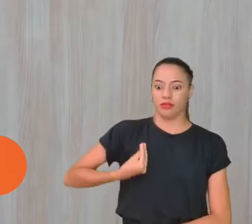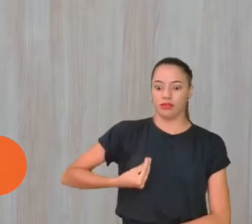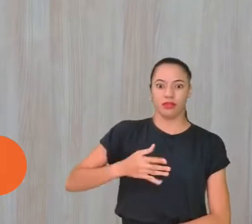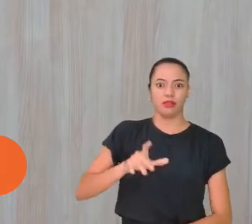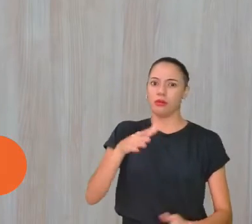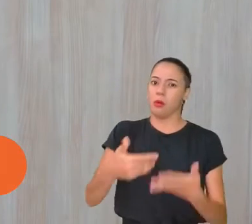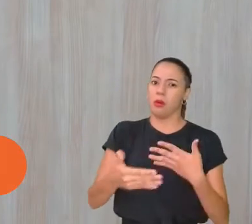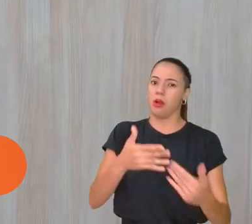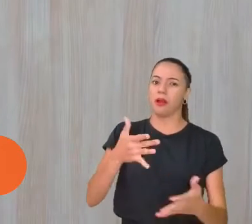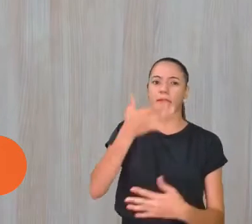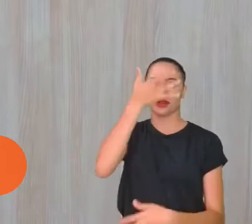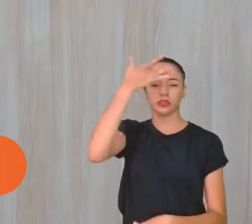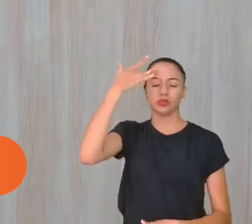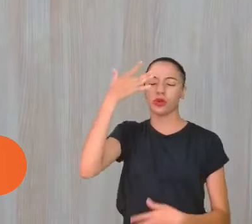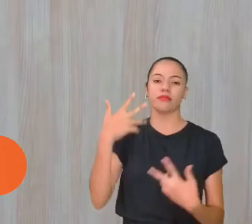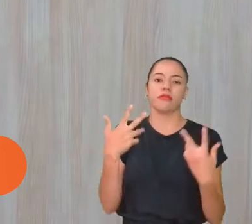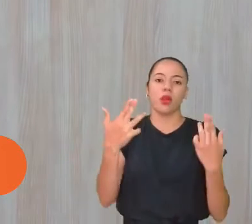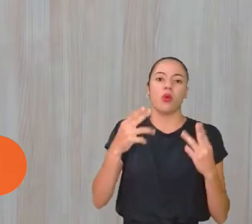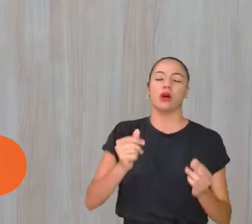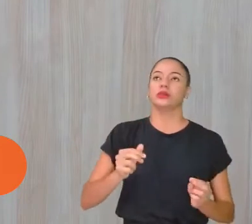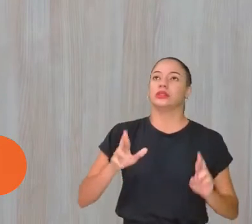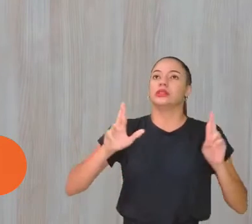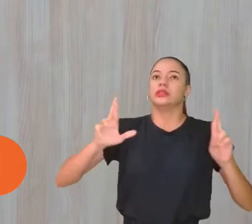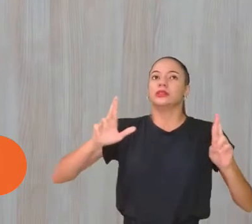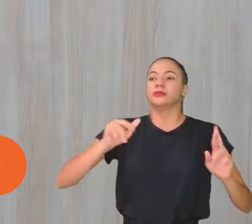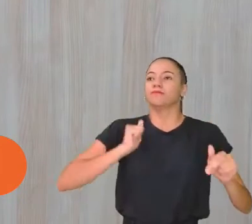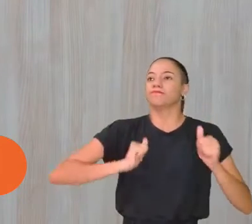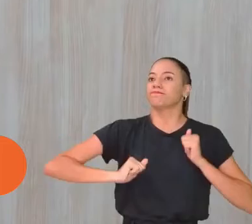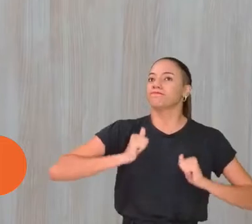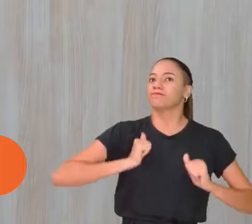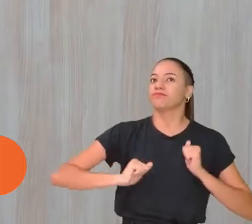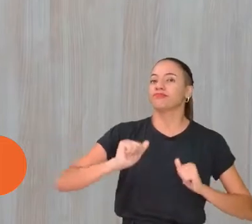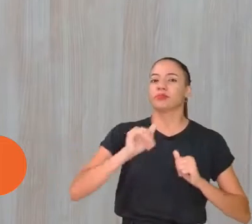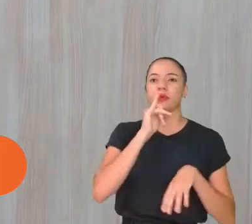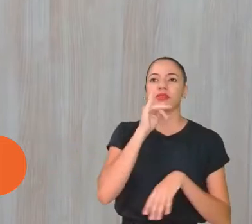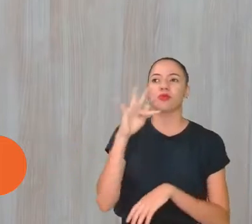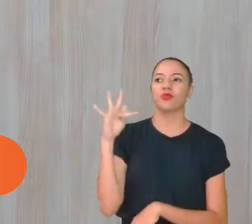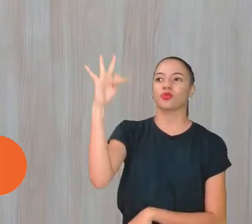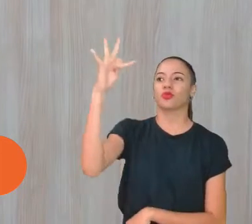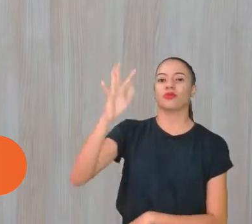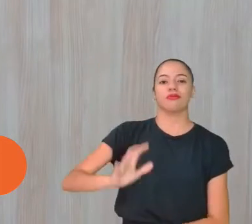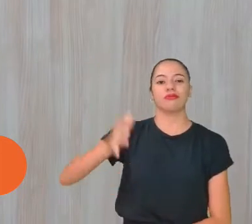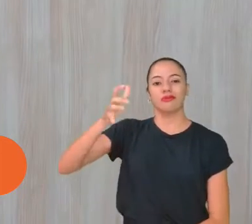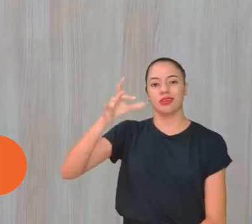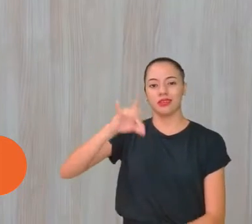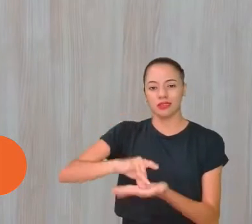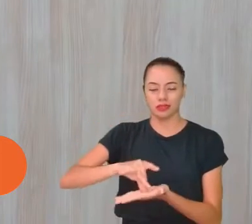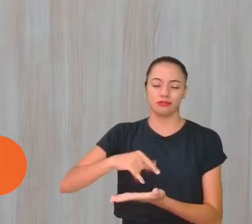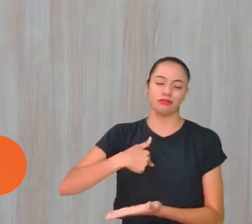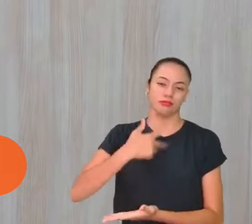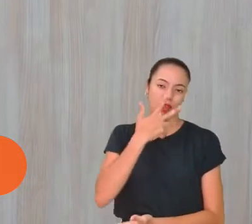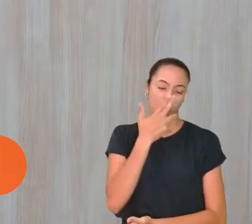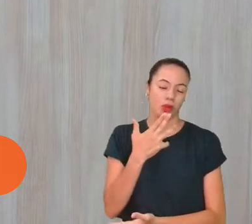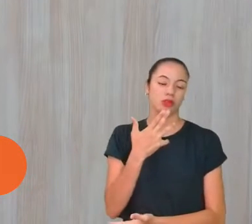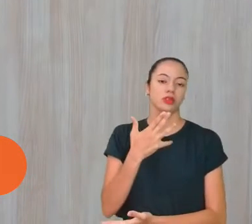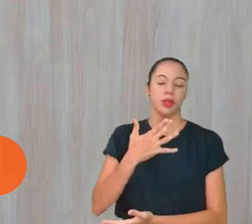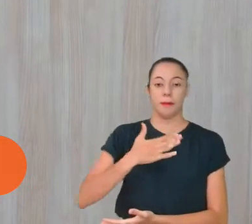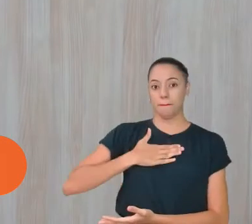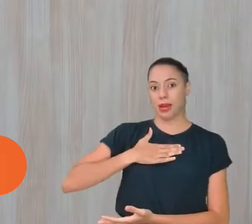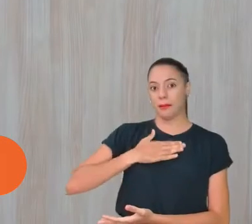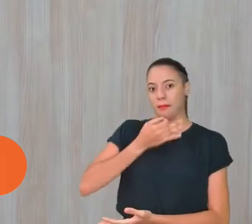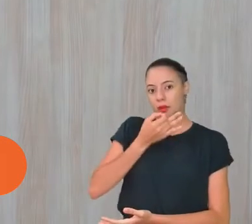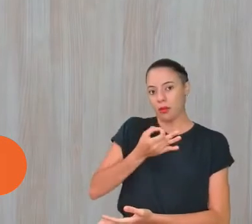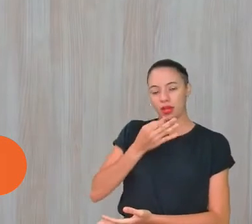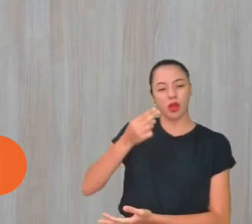expectativa, é como nutrir algo que vai acontecer no futuro. Então, eu acredito que os sonhos, para mim, na minha